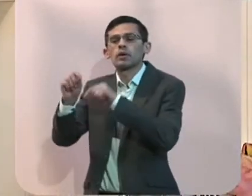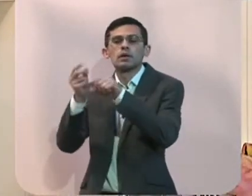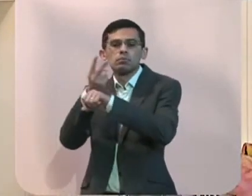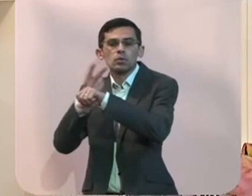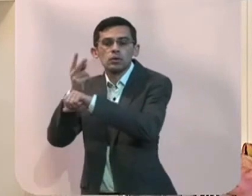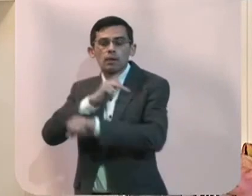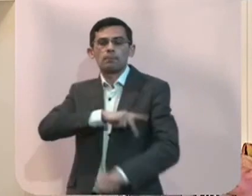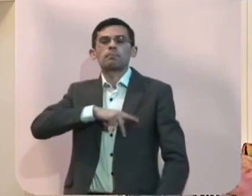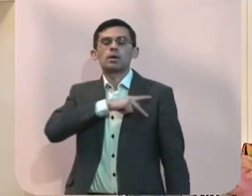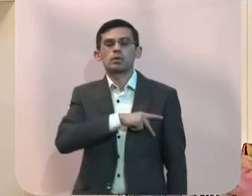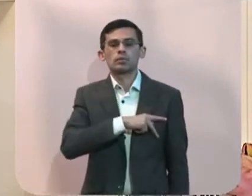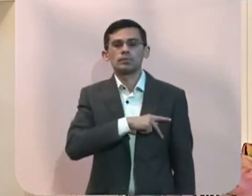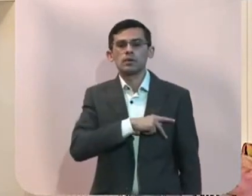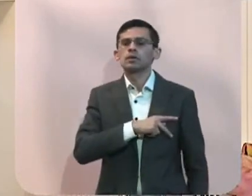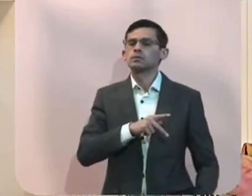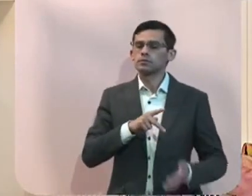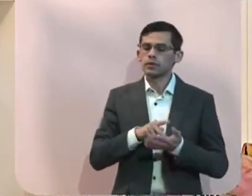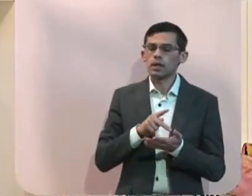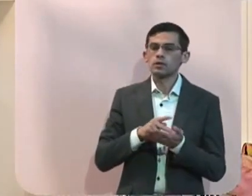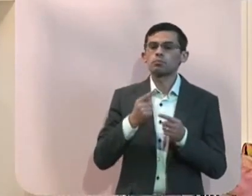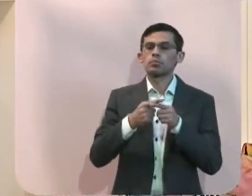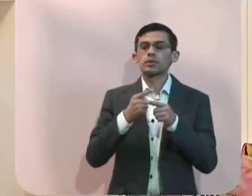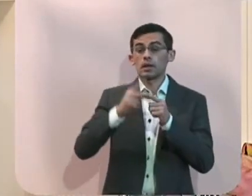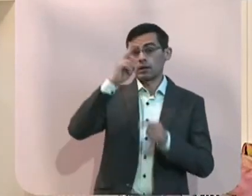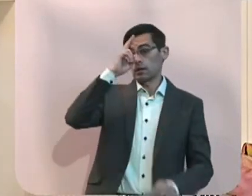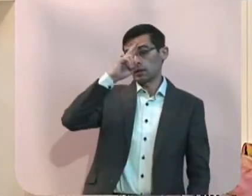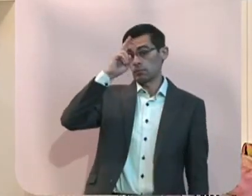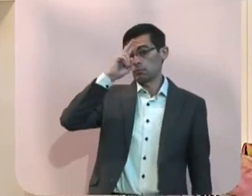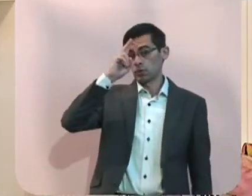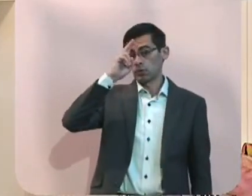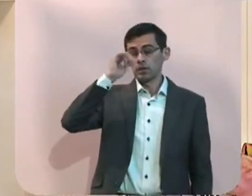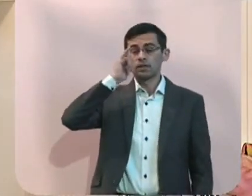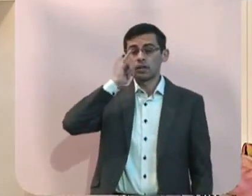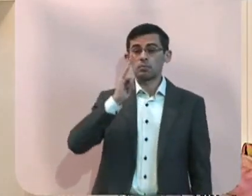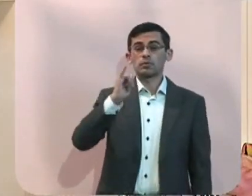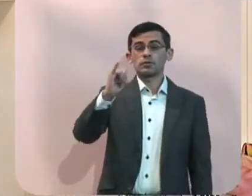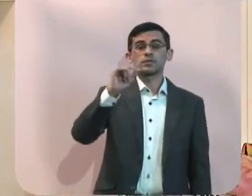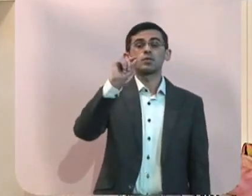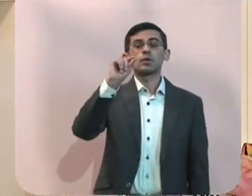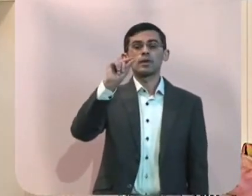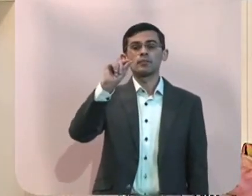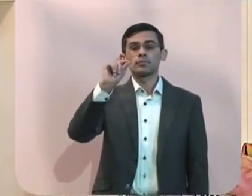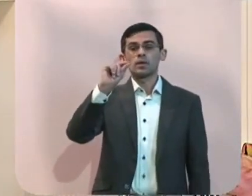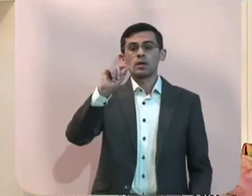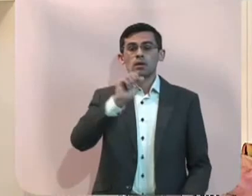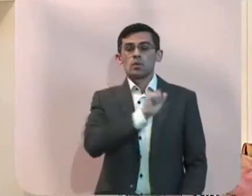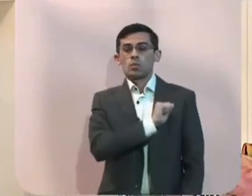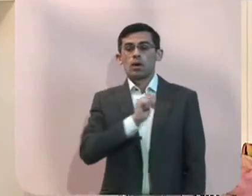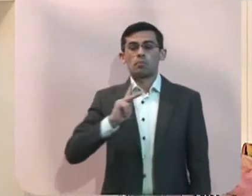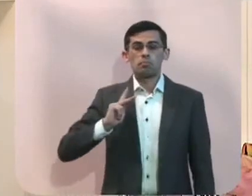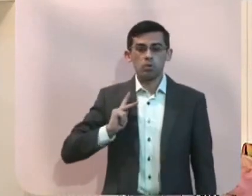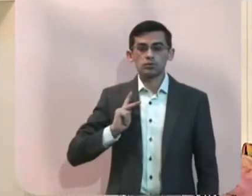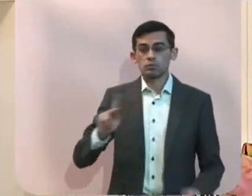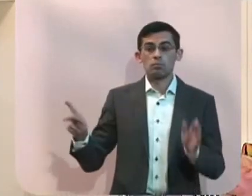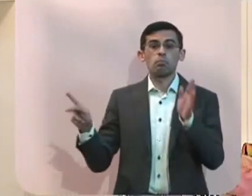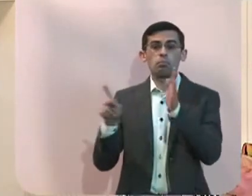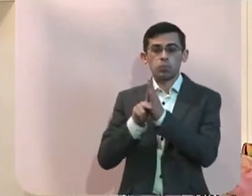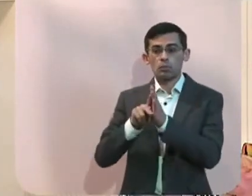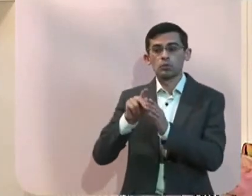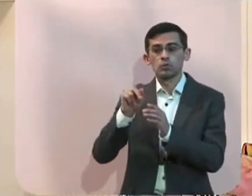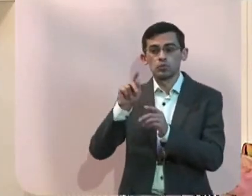procurar Paulo? Certamente porque ele lembrou-se da profecia de que ele seria o apóstolo dos